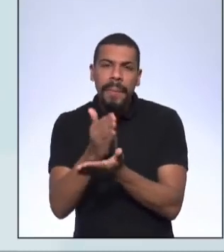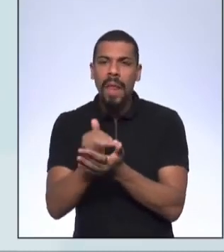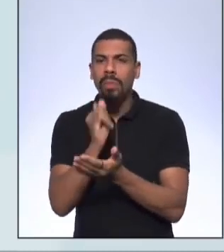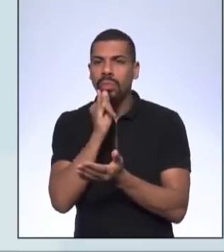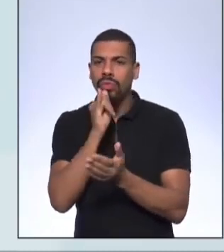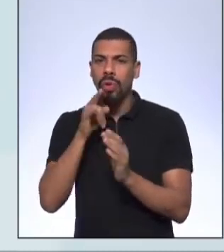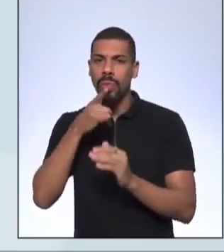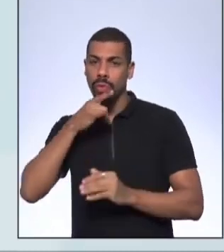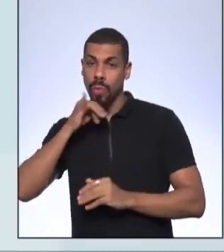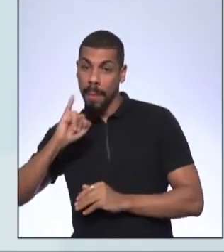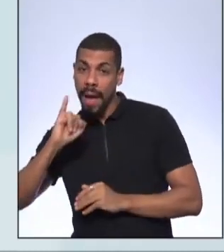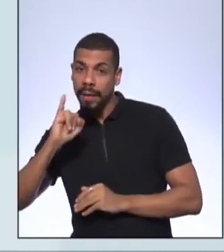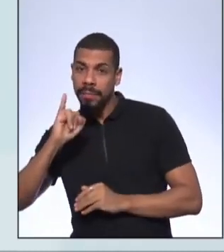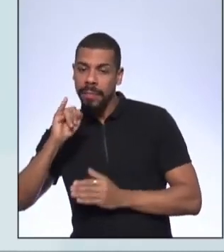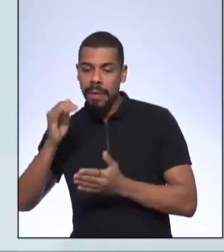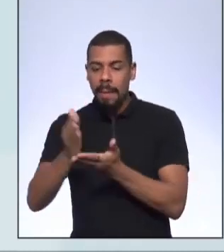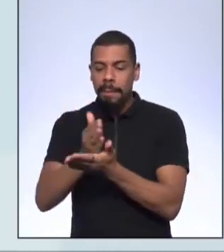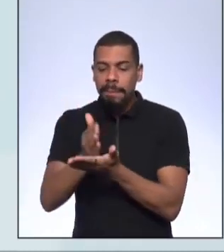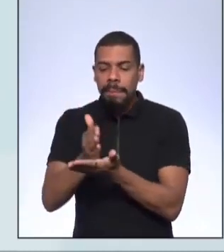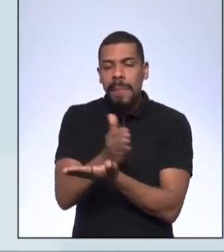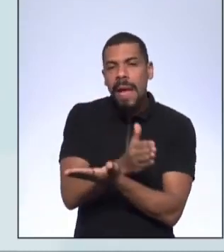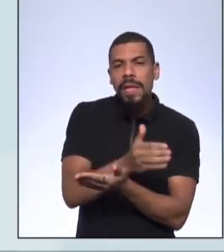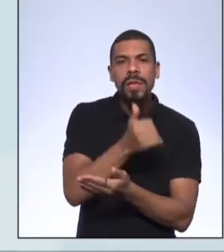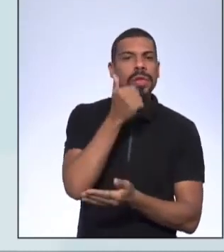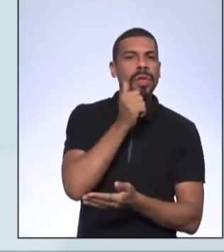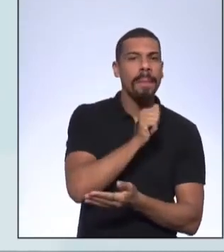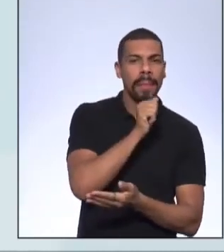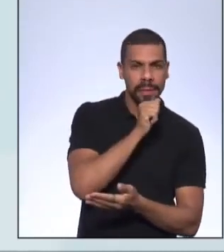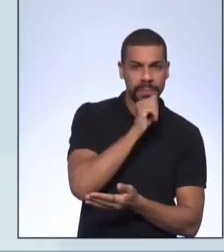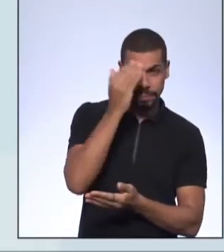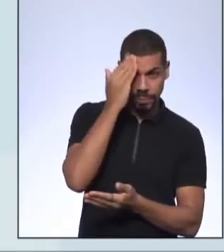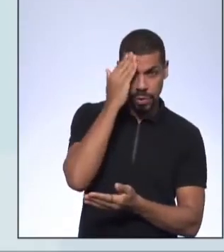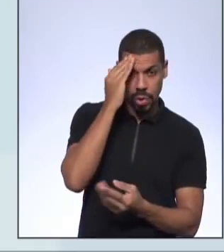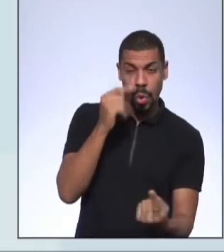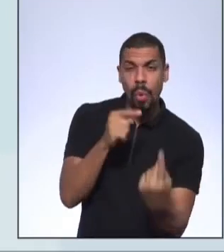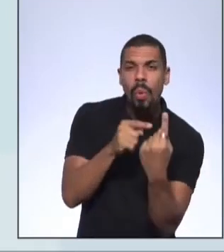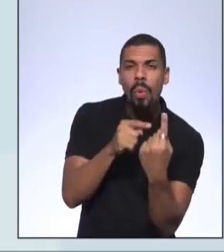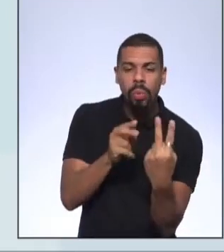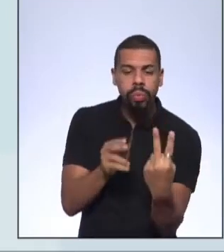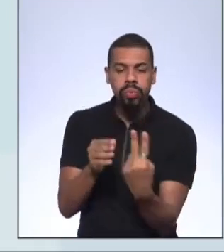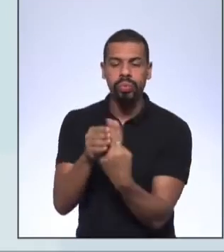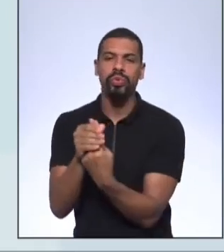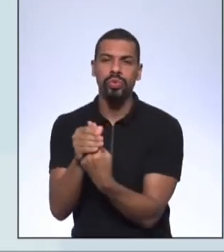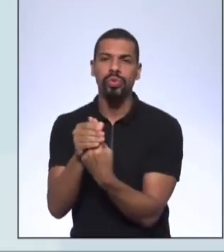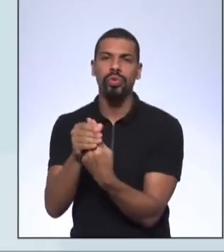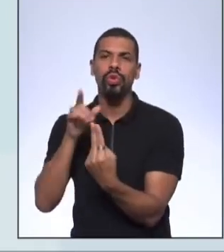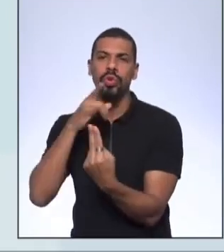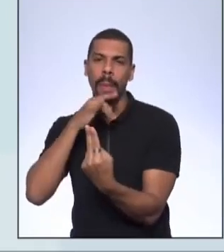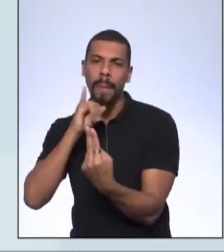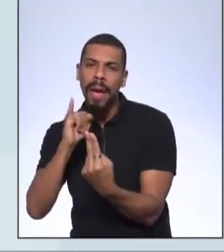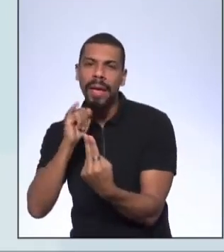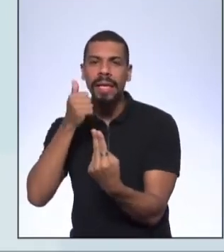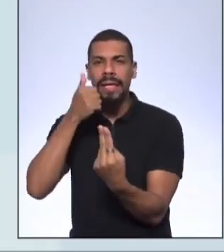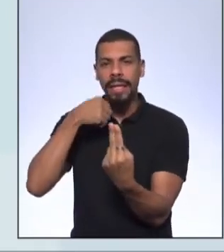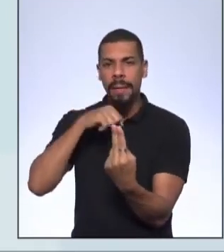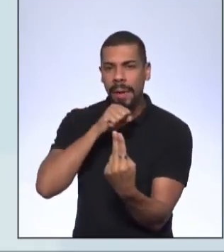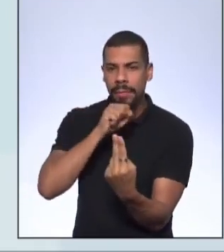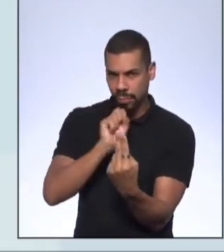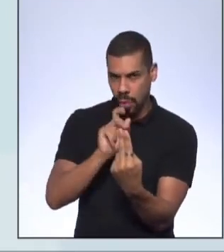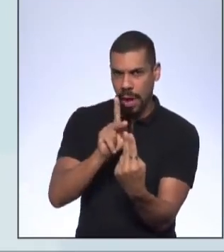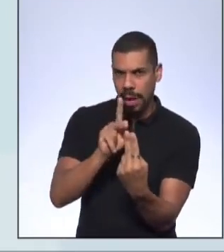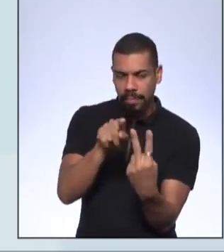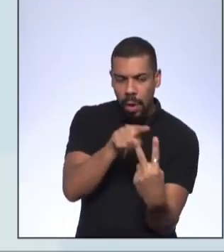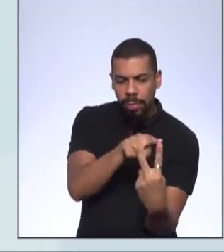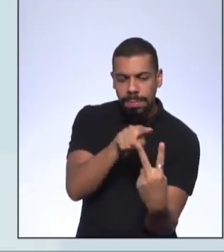e metades vindos da nossa mãe. Então, eu estou apresentando um par aí. O azulzinho eu vou falar que veio do nosso pai e o vermelhinho da nossa mãe, ok?